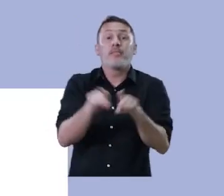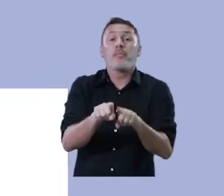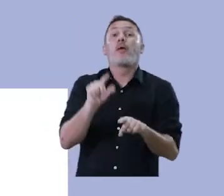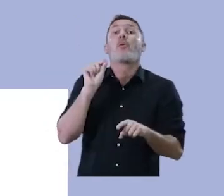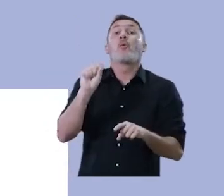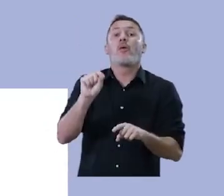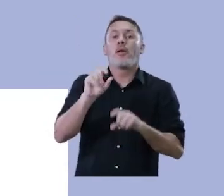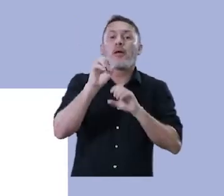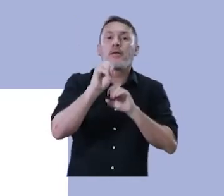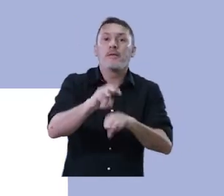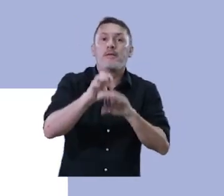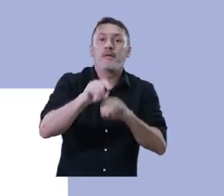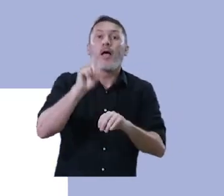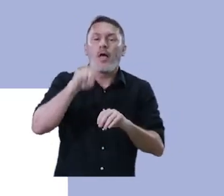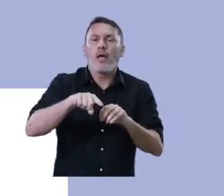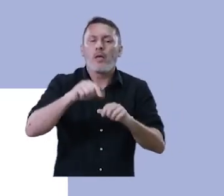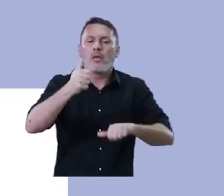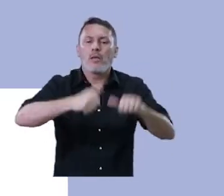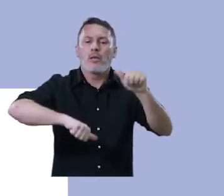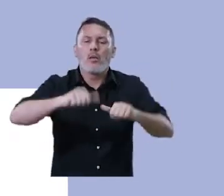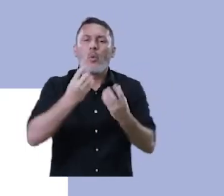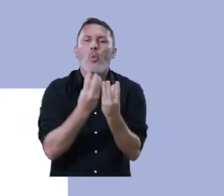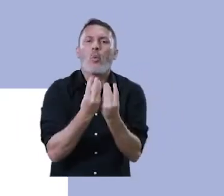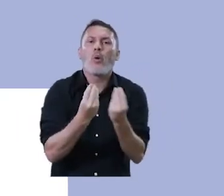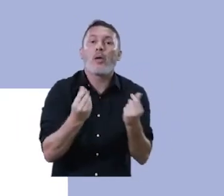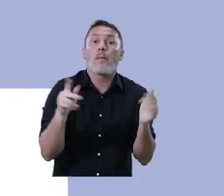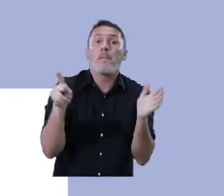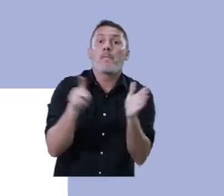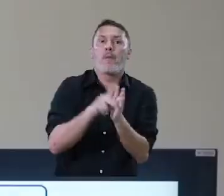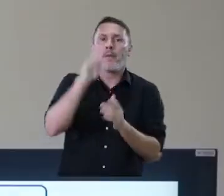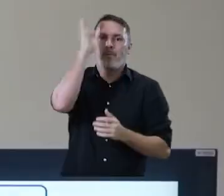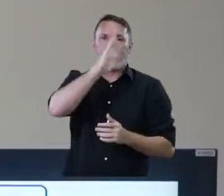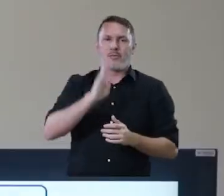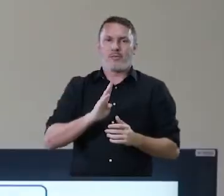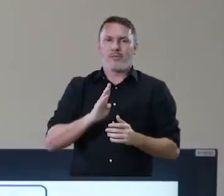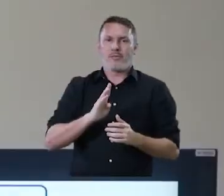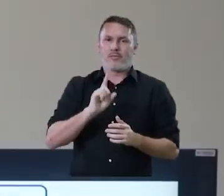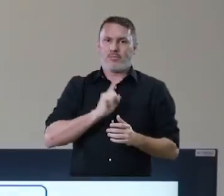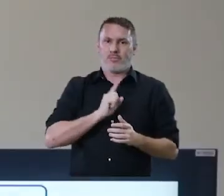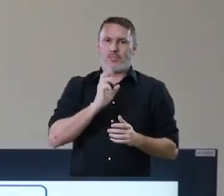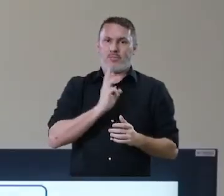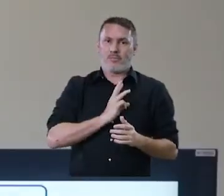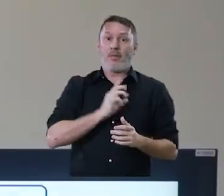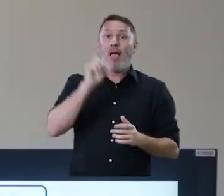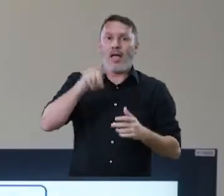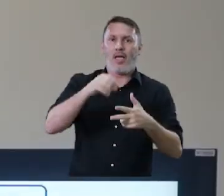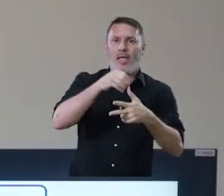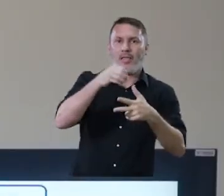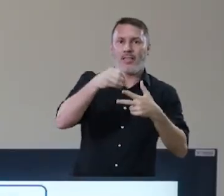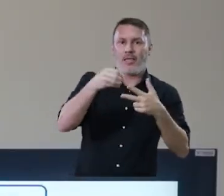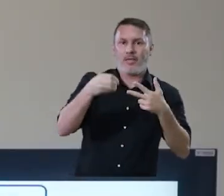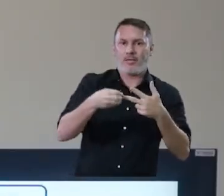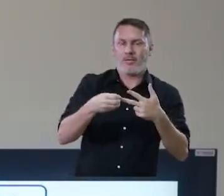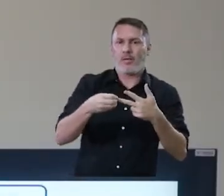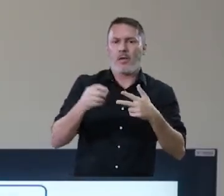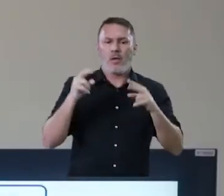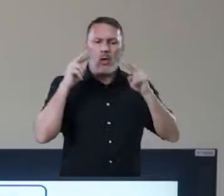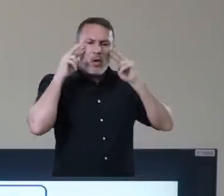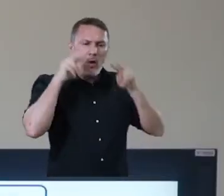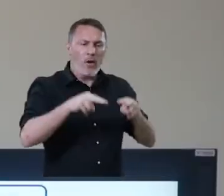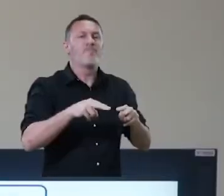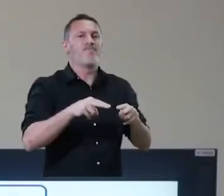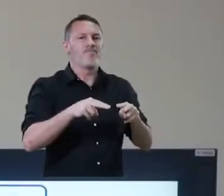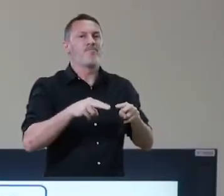a qualidade do ensino médio no país. Através do Enem ele vai saber, olha, eu preciso melhorar, preciso